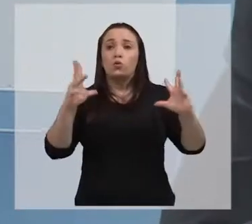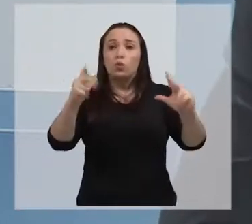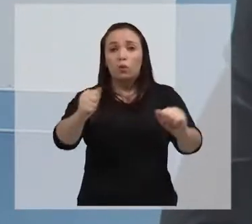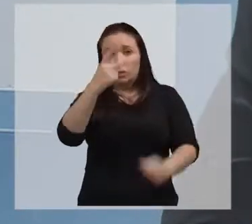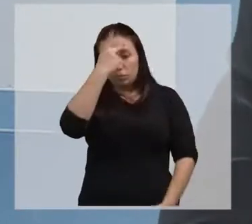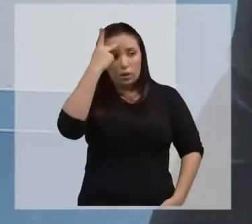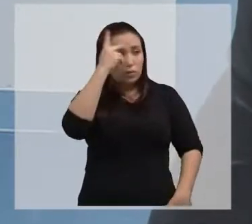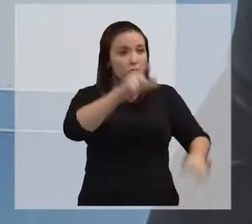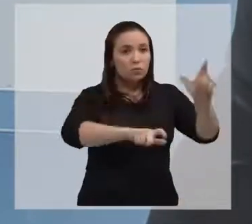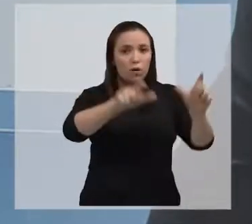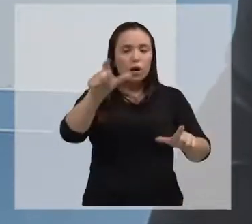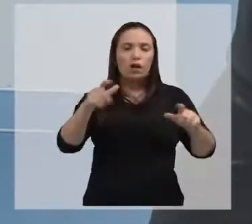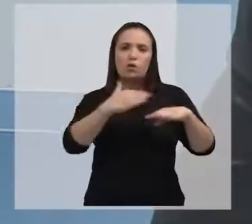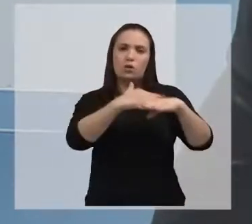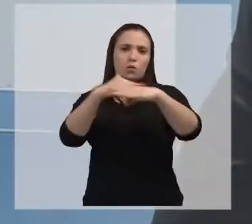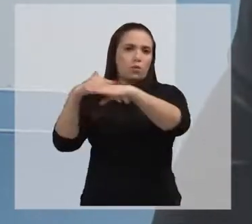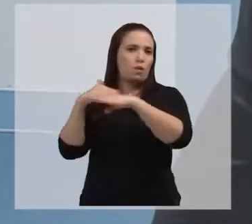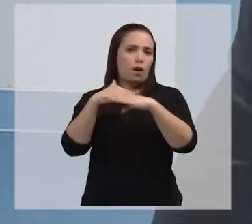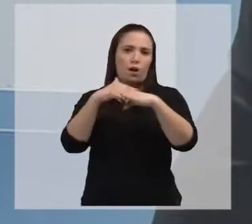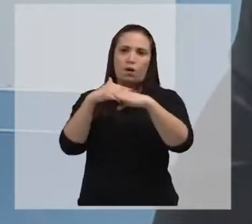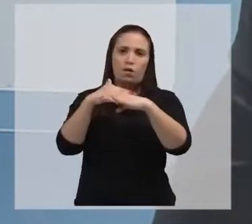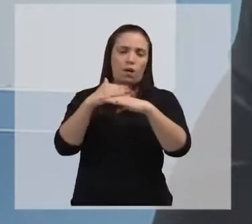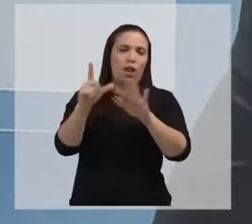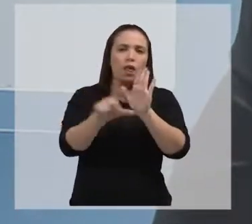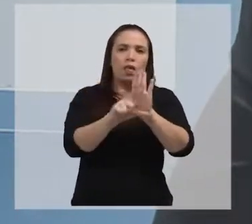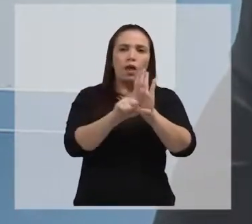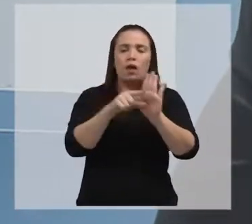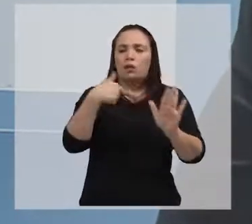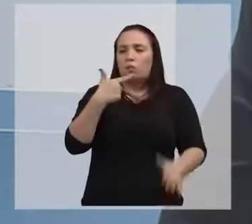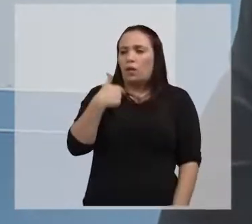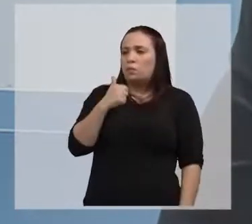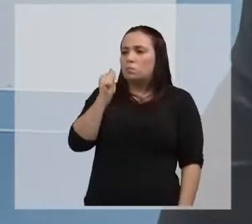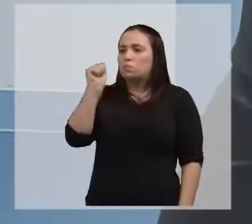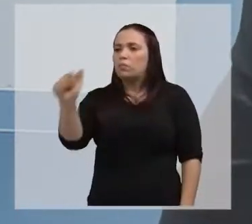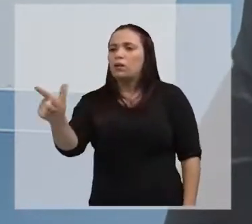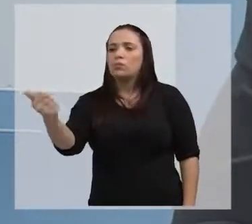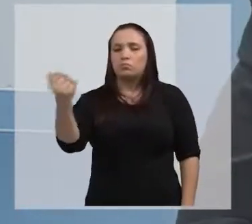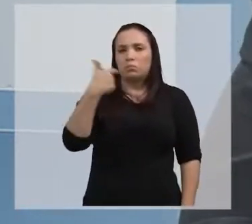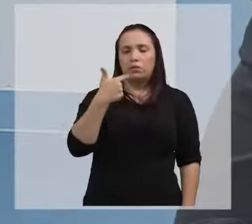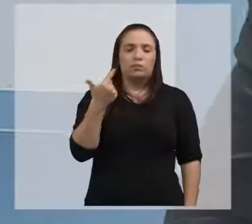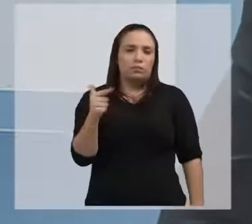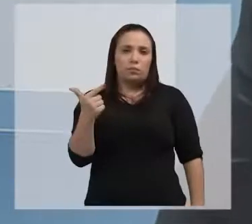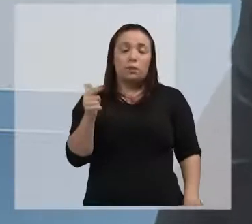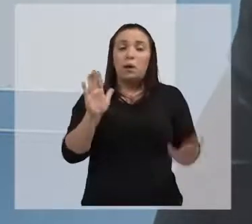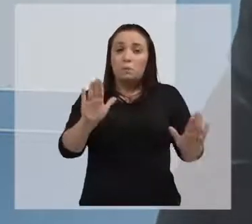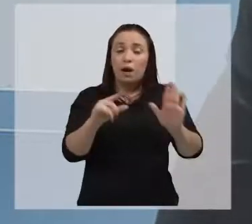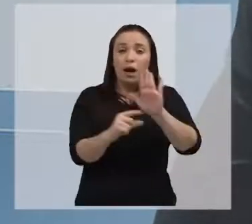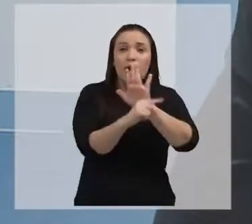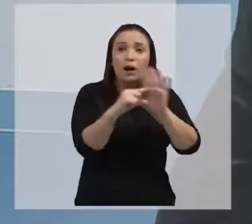igual perante a lei, né? O artigo 5º começa com isso. Mas o artigo